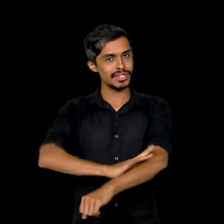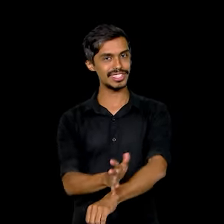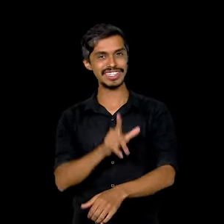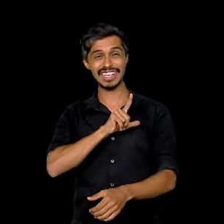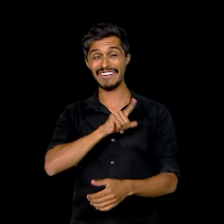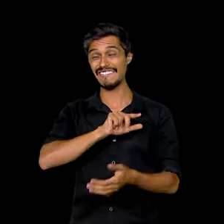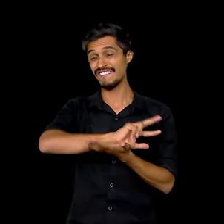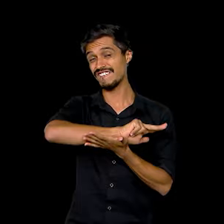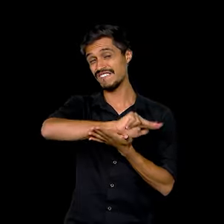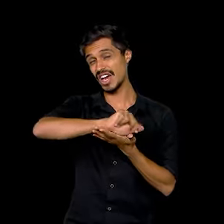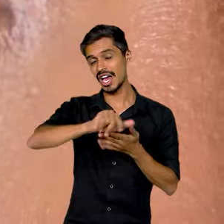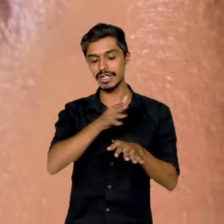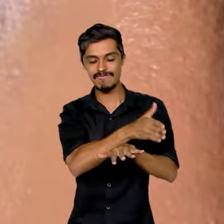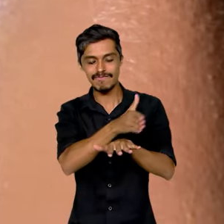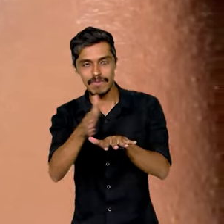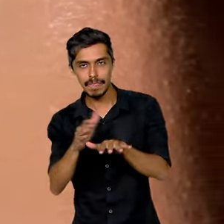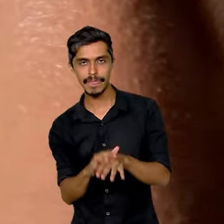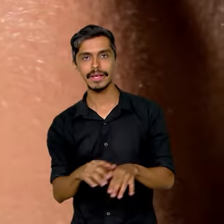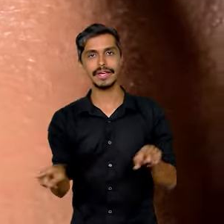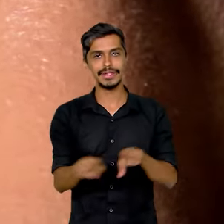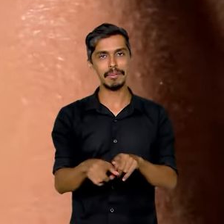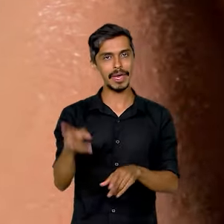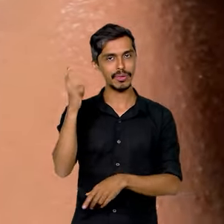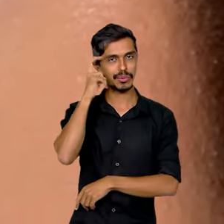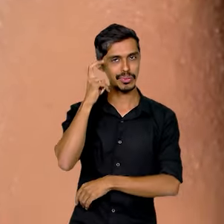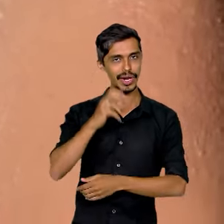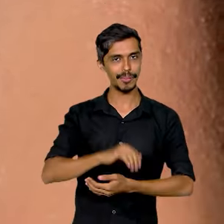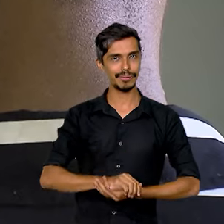outras dimensões, inclusive culturais.